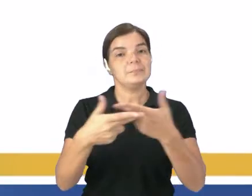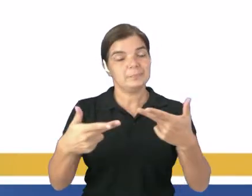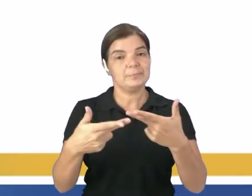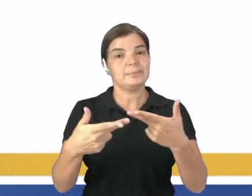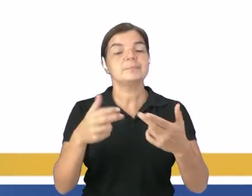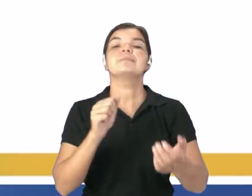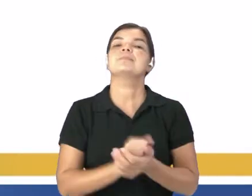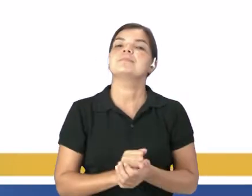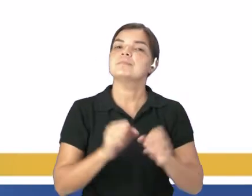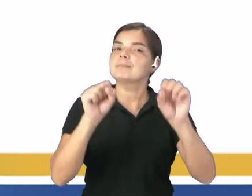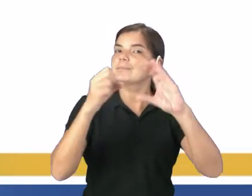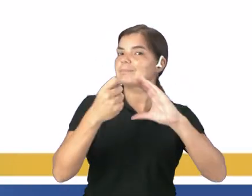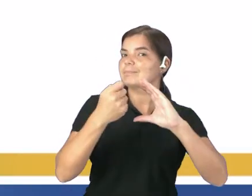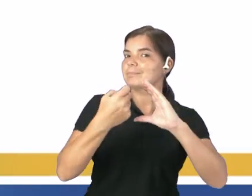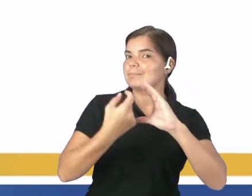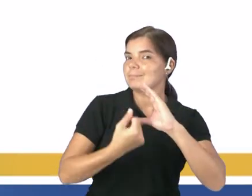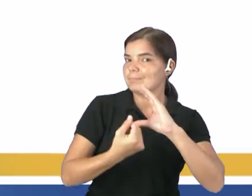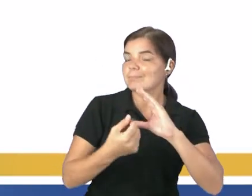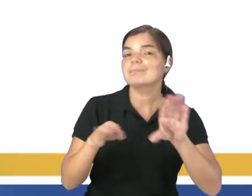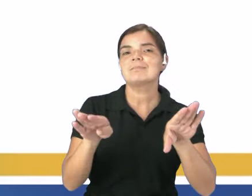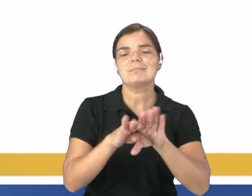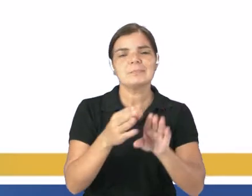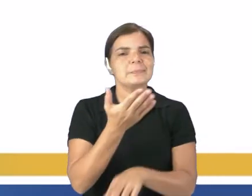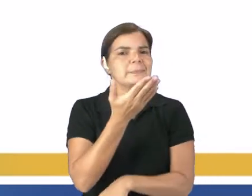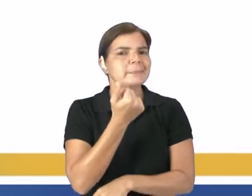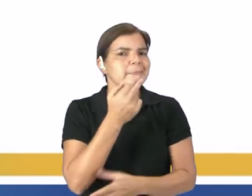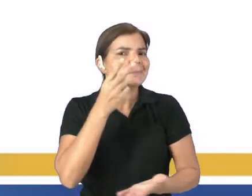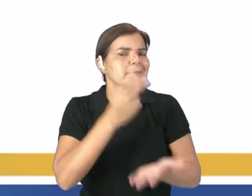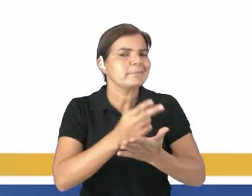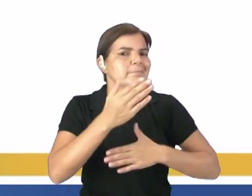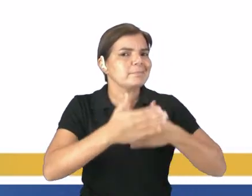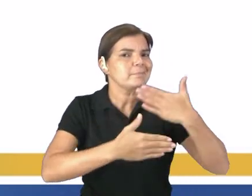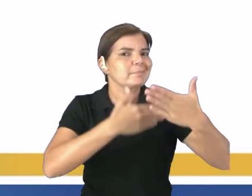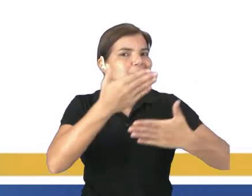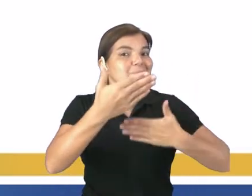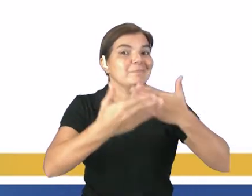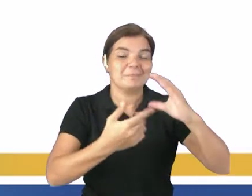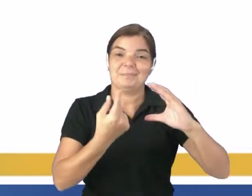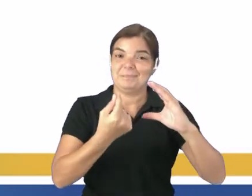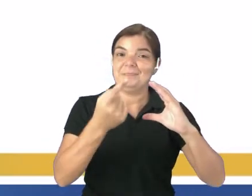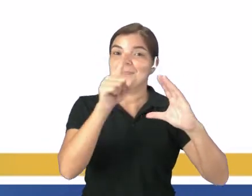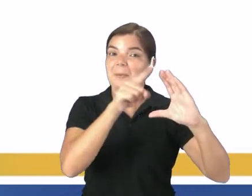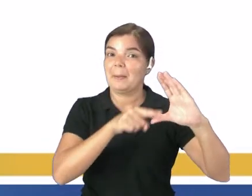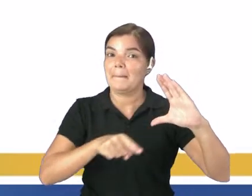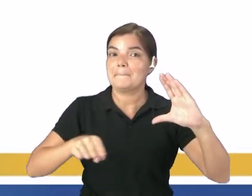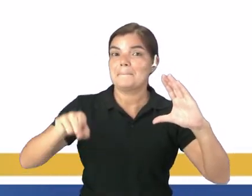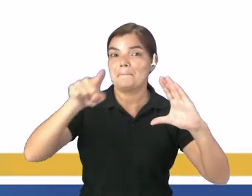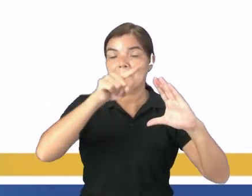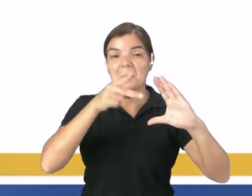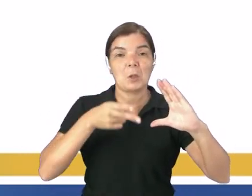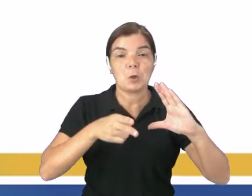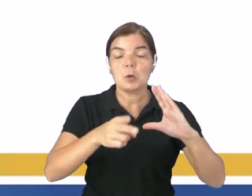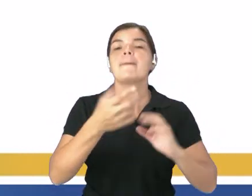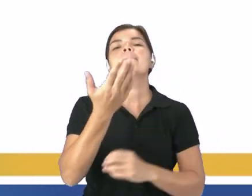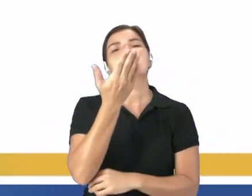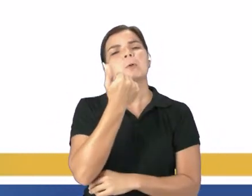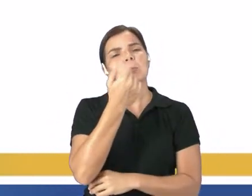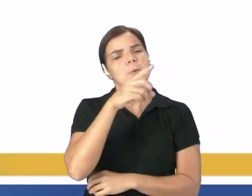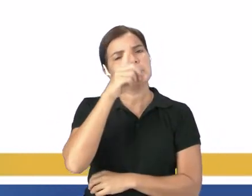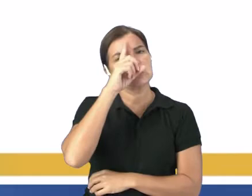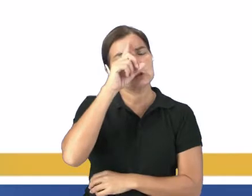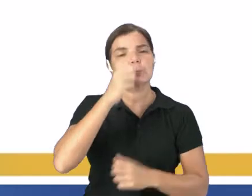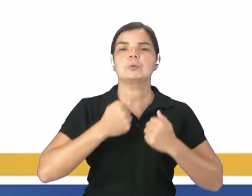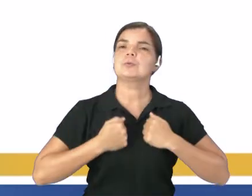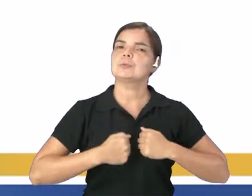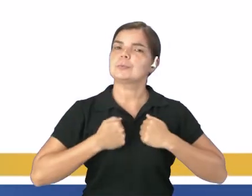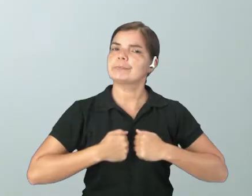no sistema capitalista. E isso vai alimentando cada vez mais esse sistema, porque é um ciclo sem fim. Você precisa comer todo dia, você precisa tomar banho todo